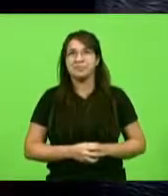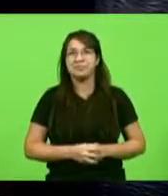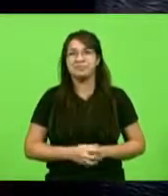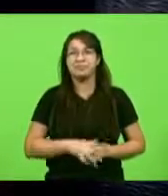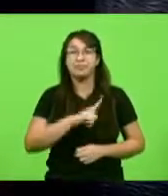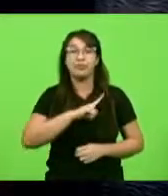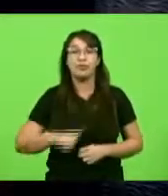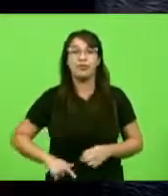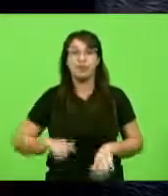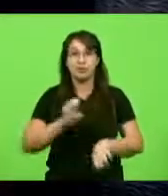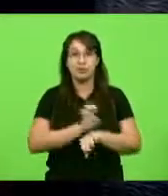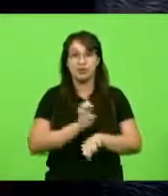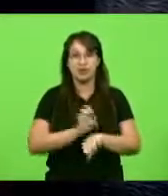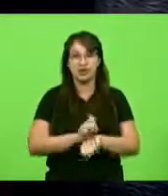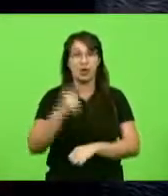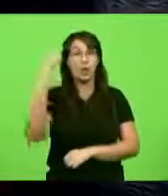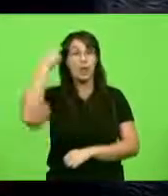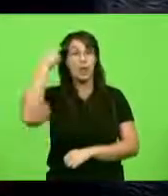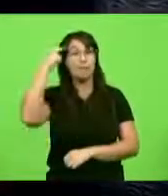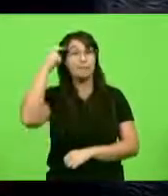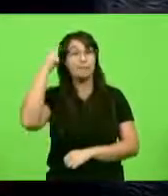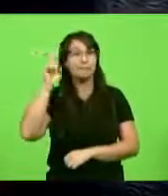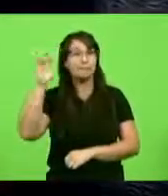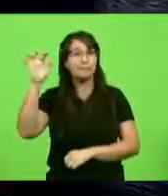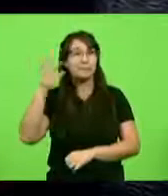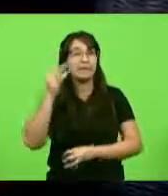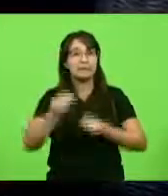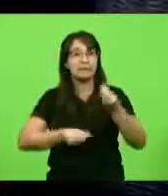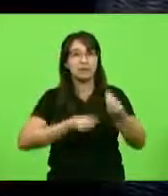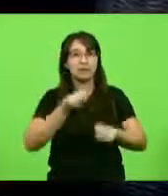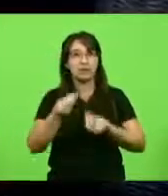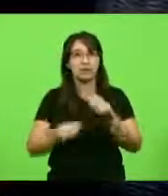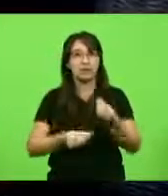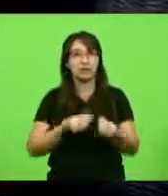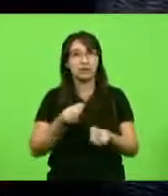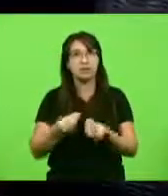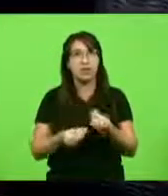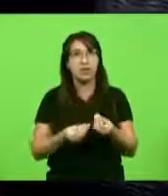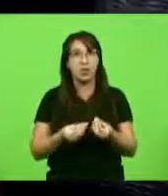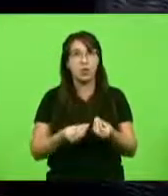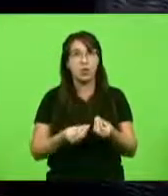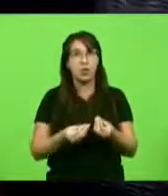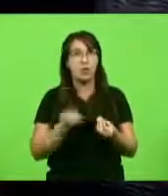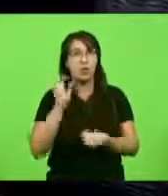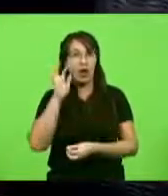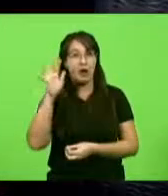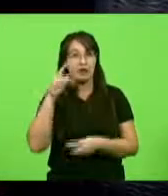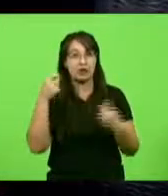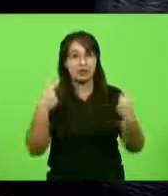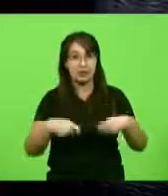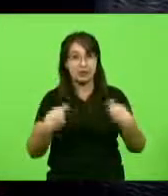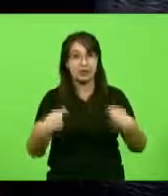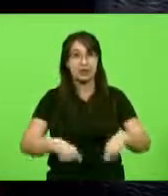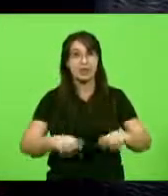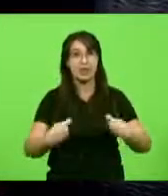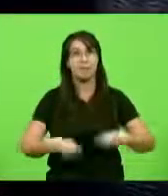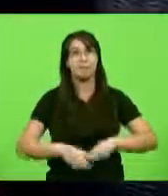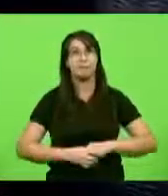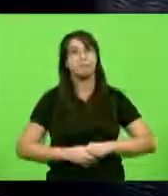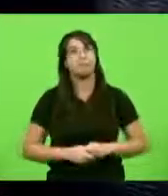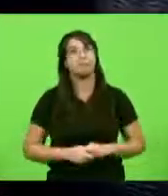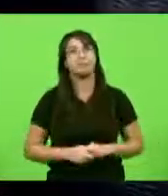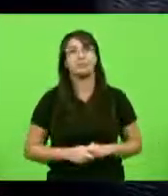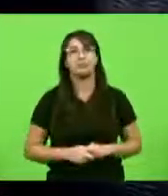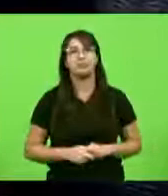Estado, a mentalidade do governo do Estado, também a gente tem que pelo menos refletir aqui, tá? O governo do